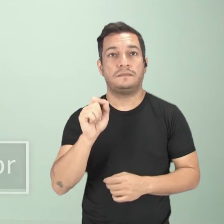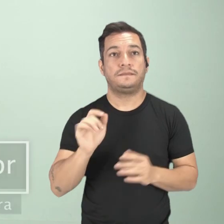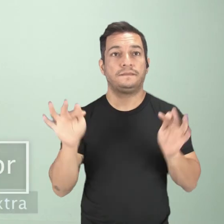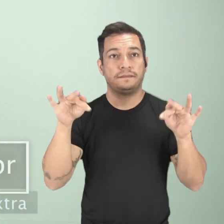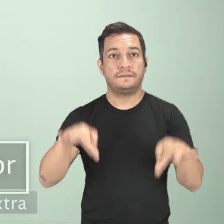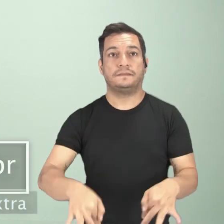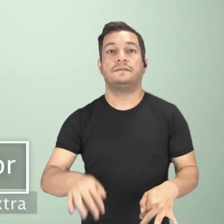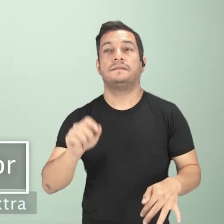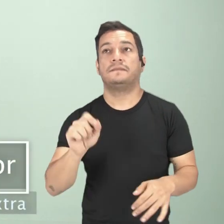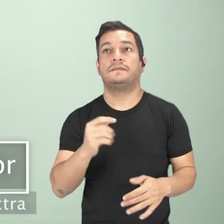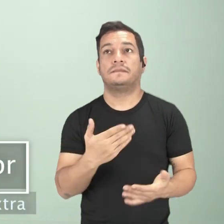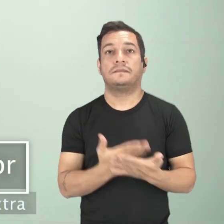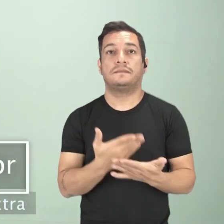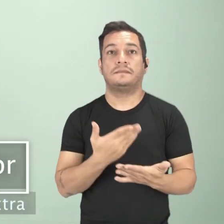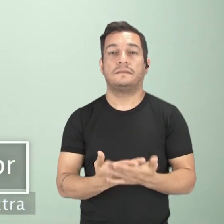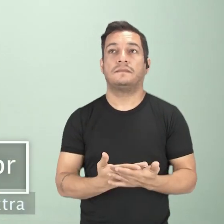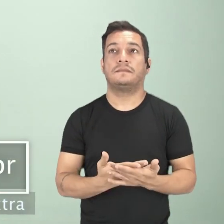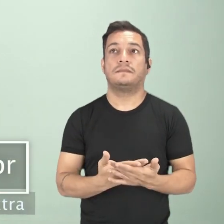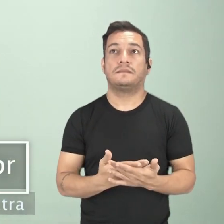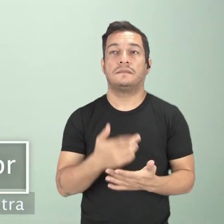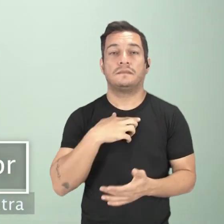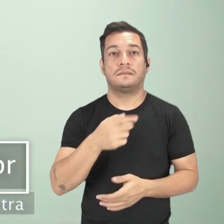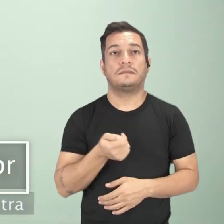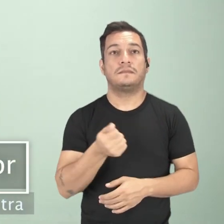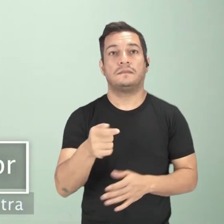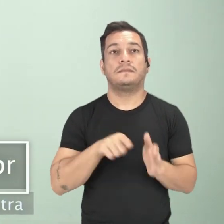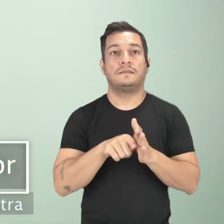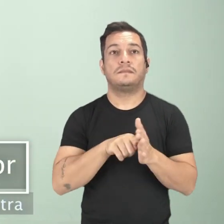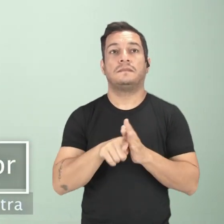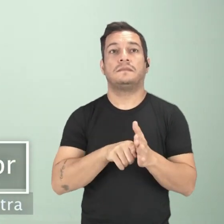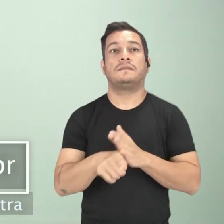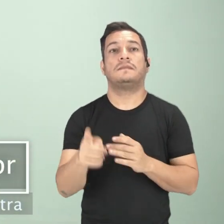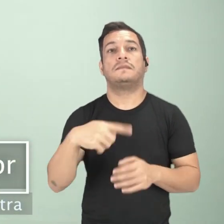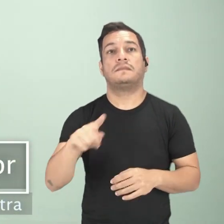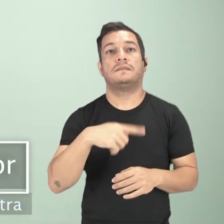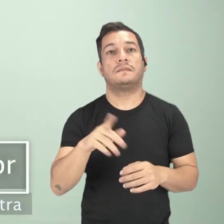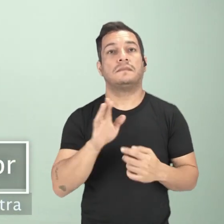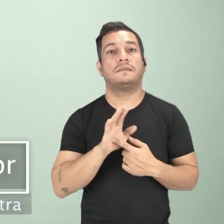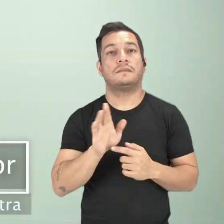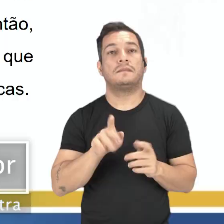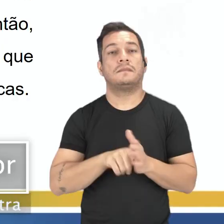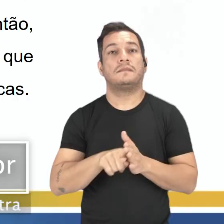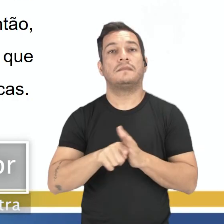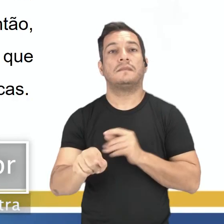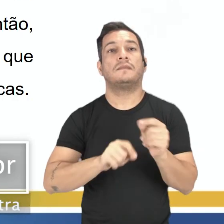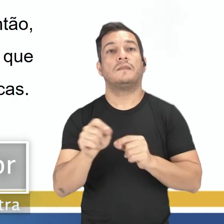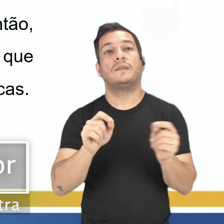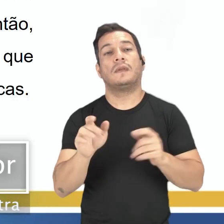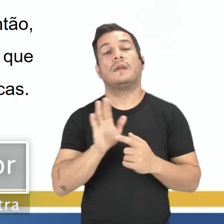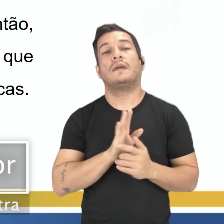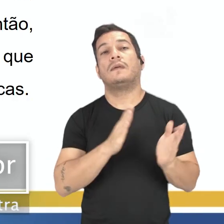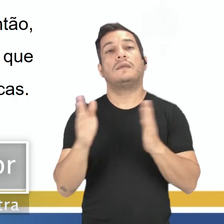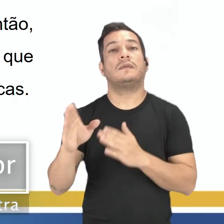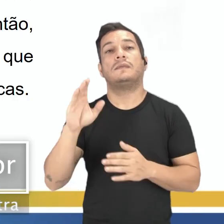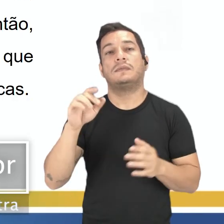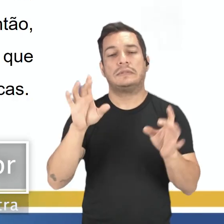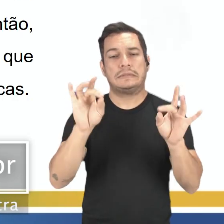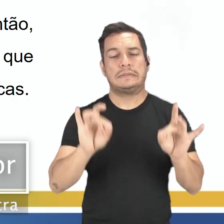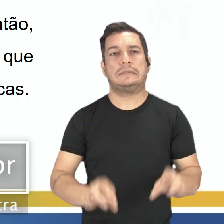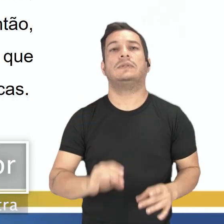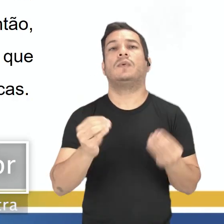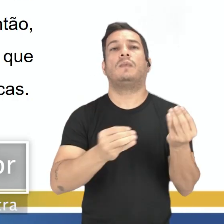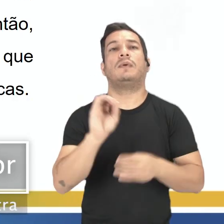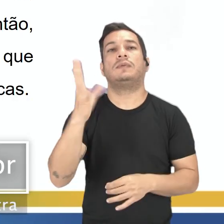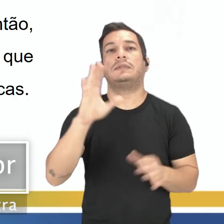aí no fim da nossa aula, e como sugestão de pesquisa que eu deixo para vocês é que vocês pesquisem mais detalhadamente